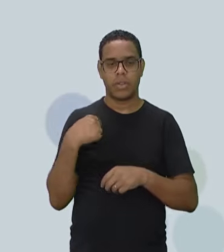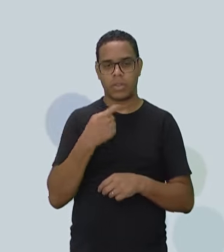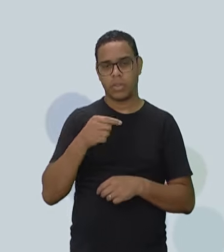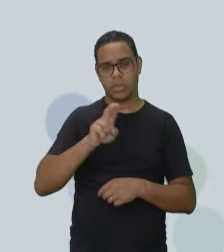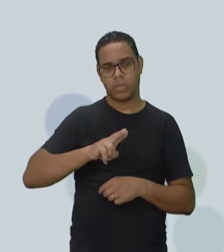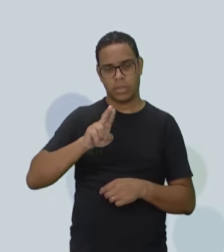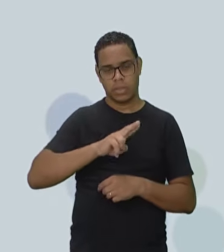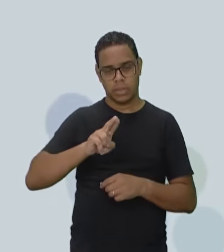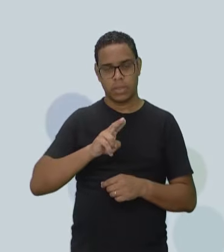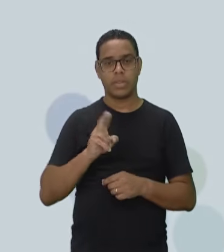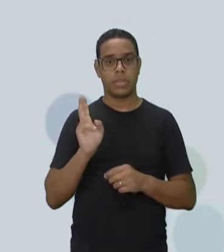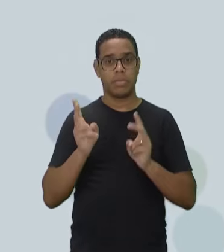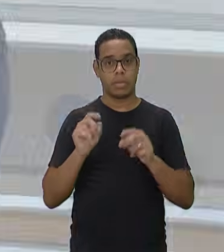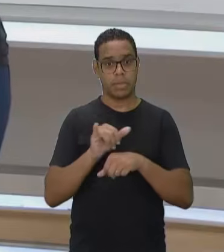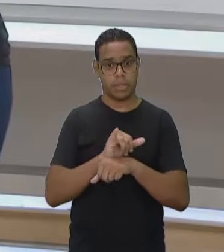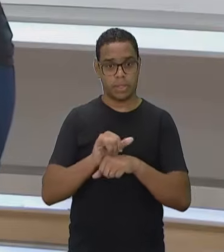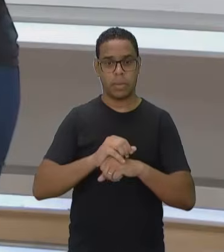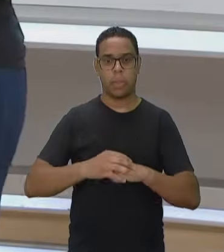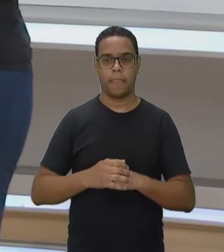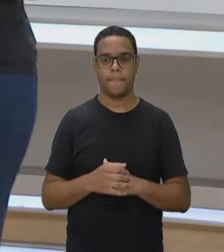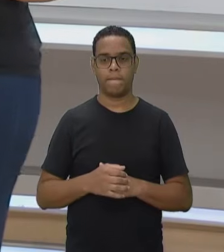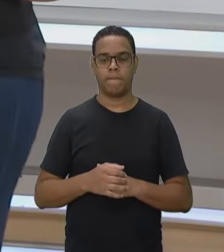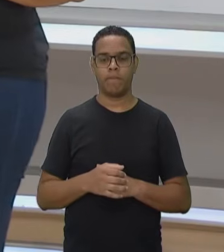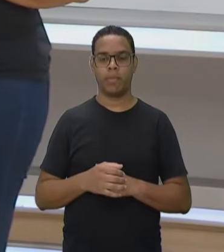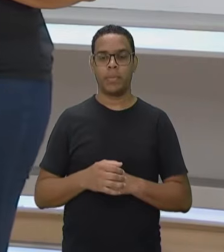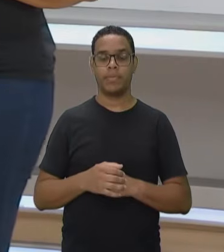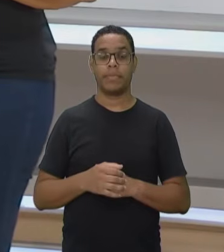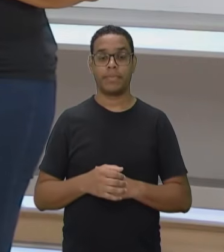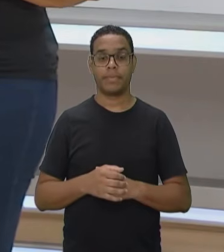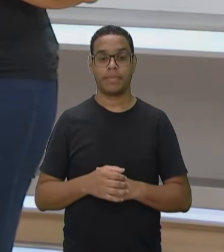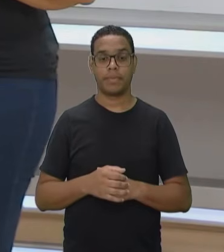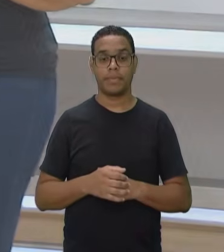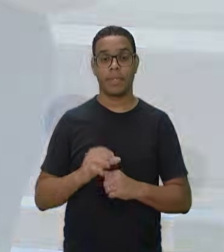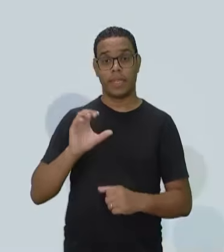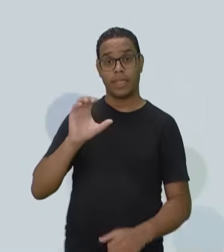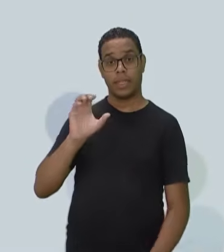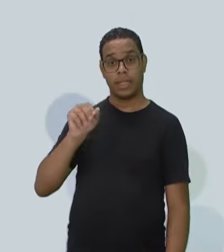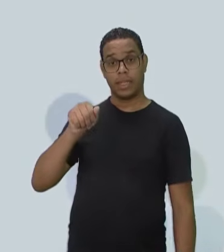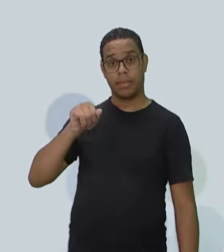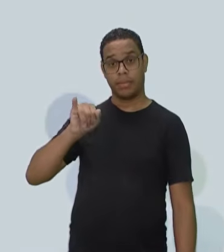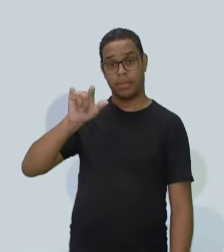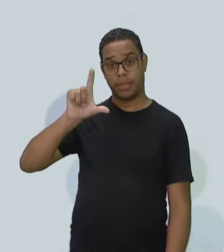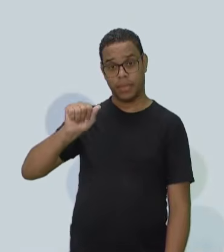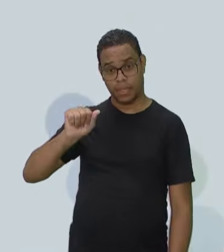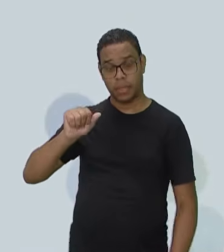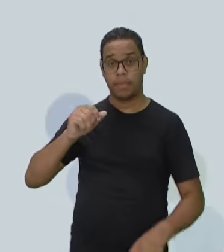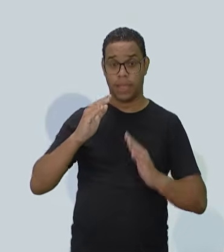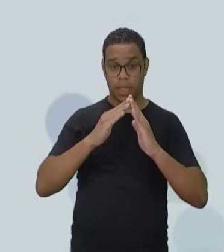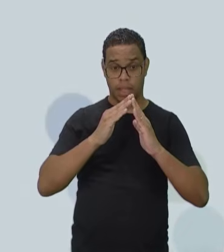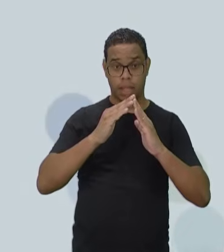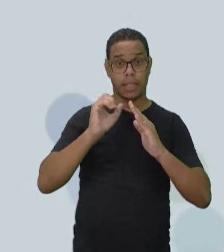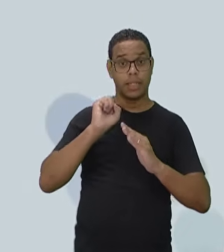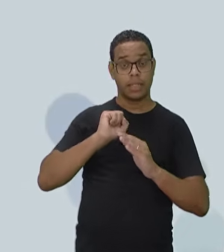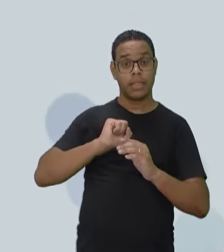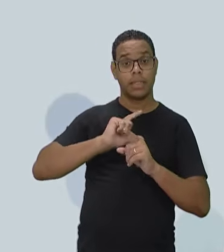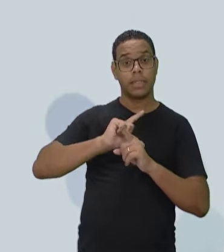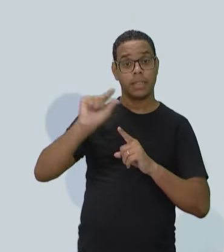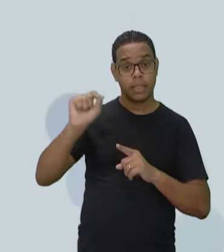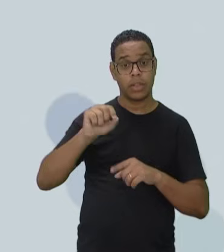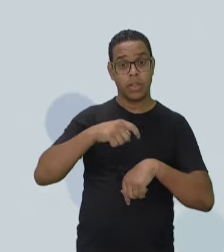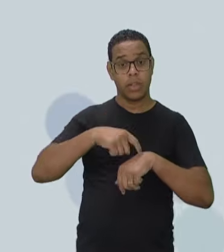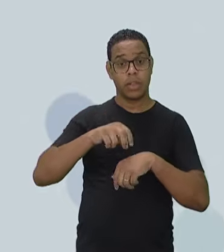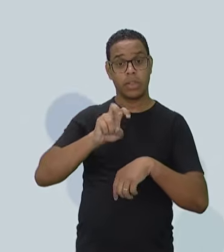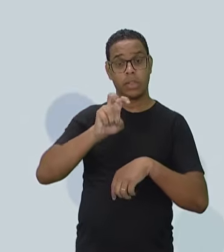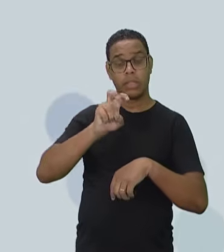vai utilizar até a mesma estratégia. Vamos olhar a questão. Camila saiu de casa às 6 horas e